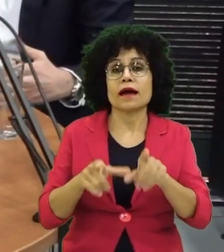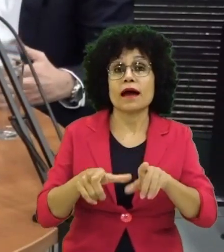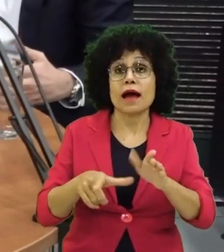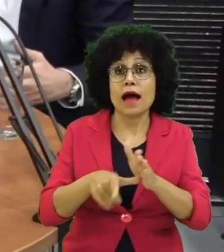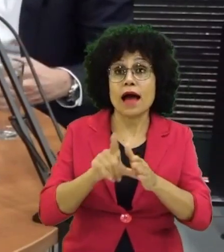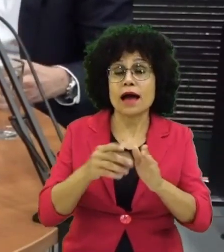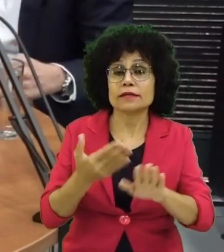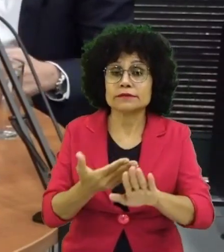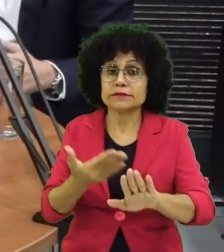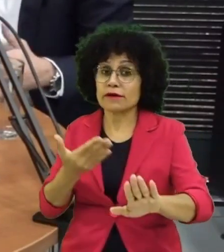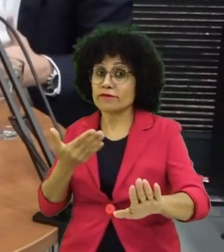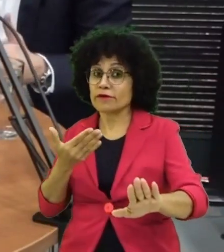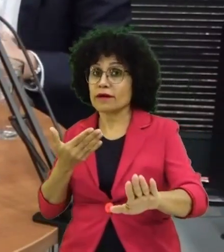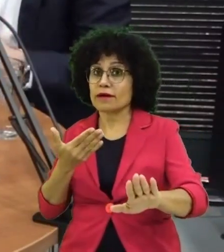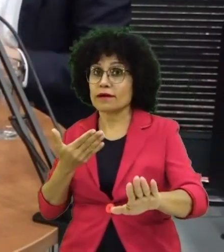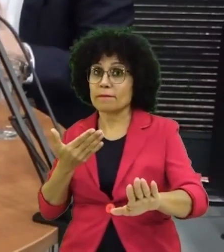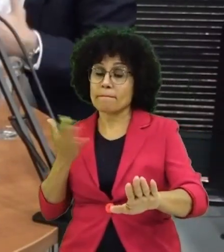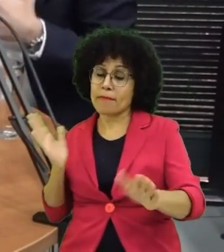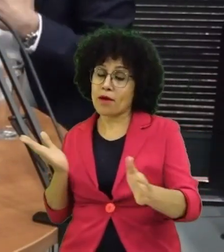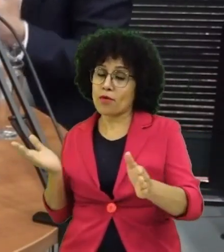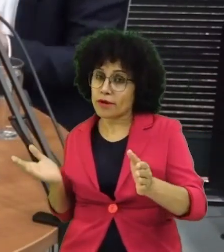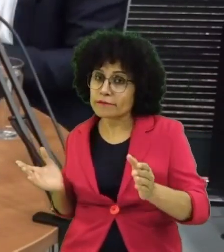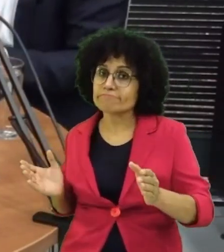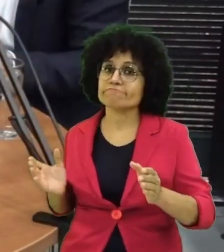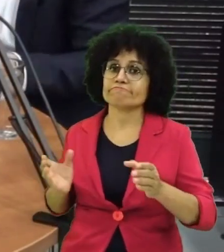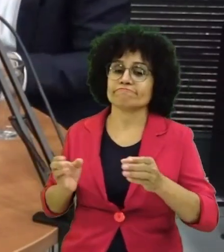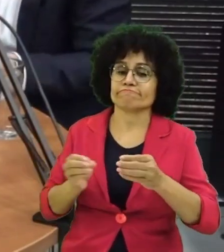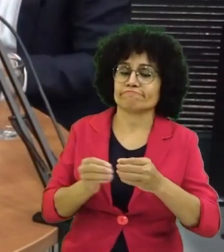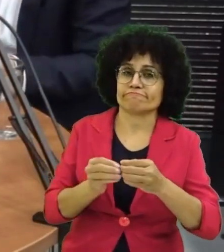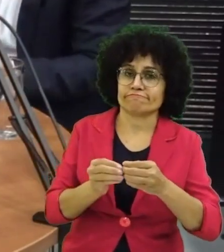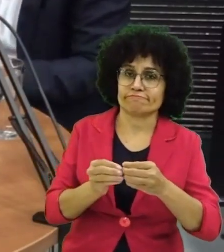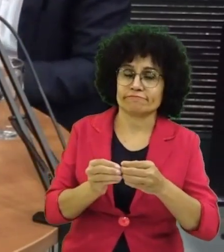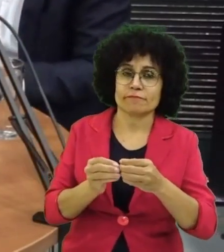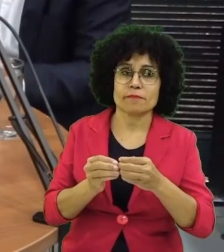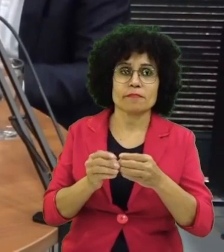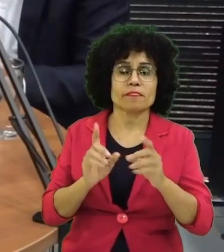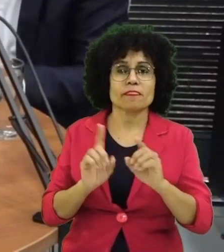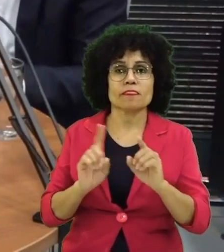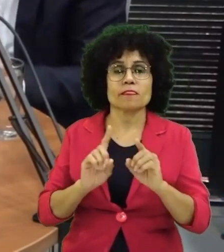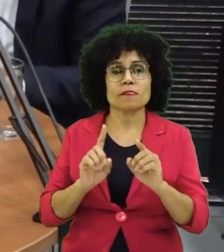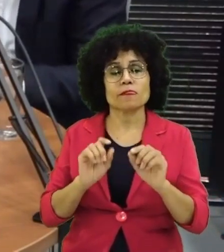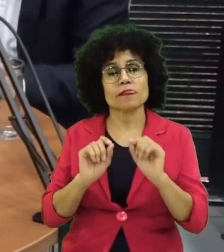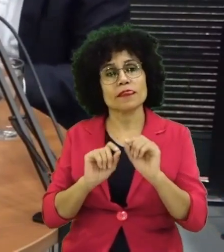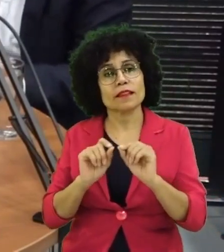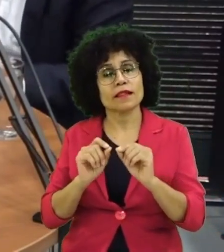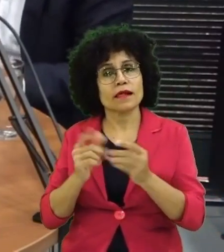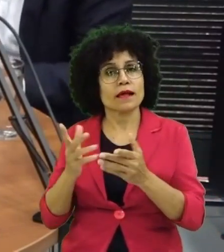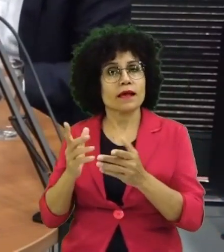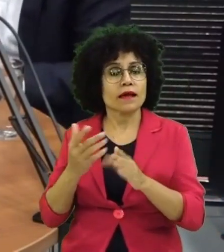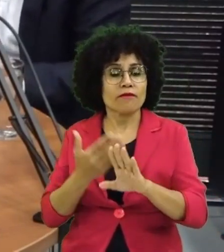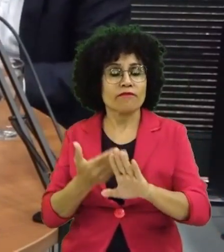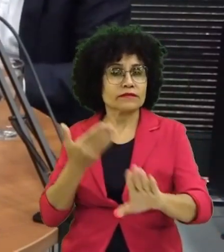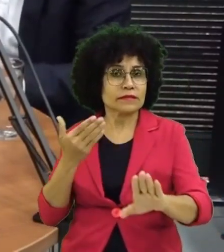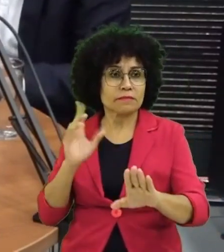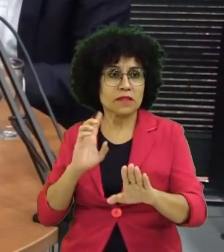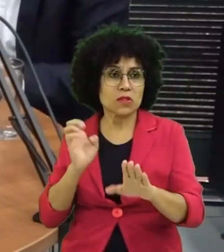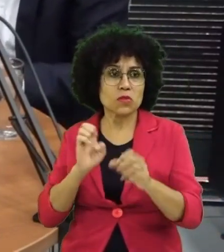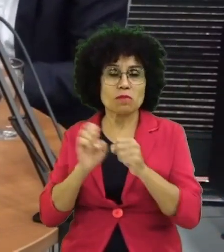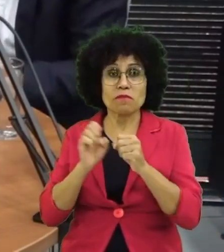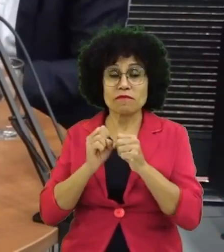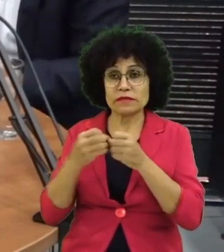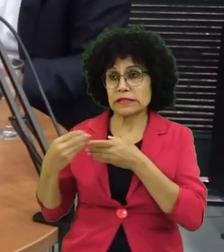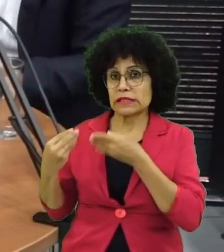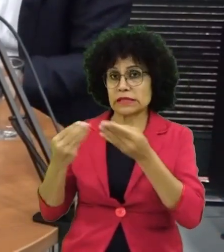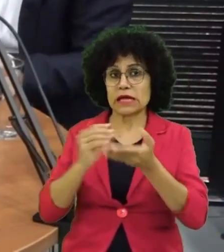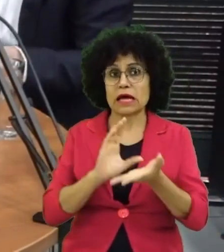durante muito tempo. Só, é claro, quando eu falo afastamento, não é um afastamento de você dar recurso para o município para fazer uma ETA, uma ET, enfim,